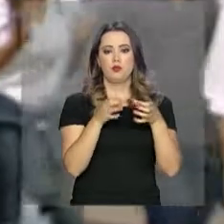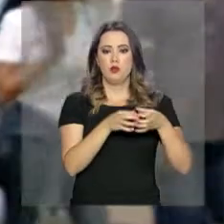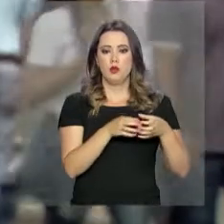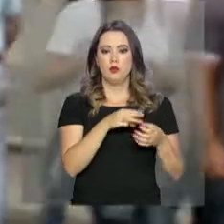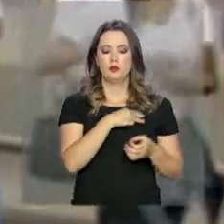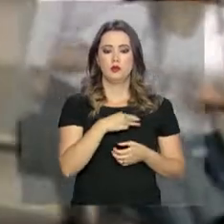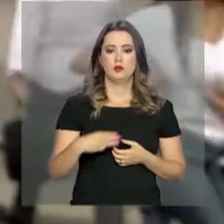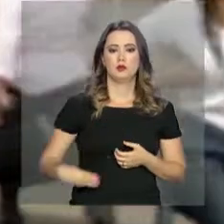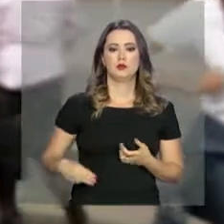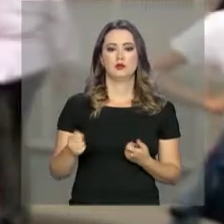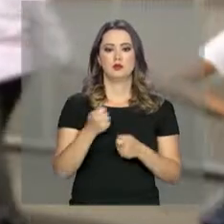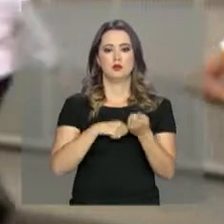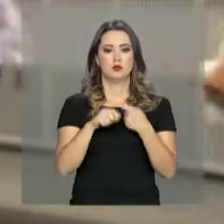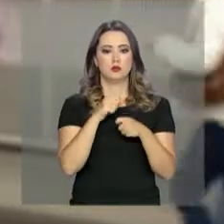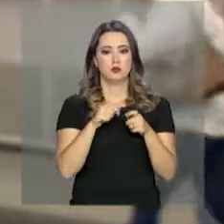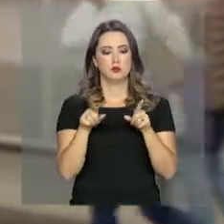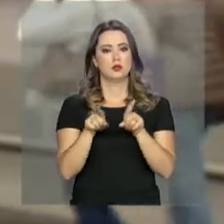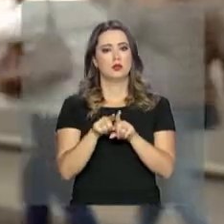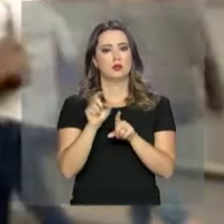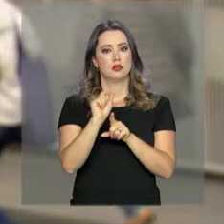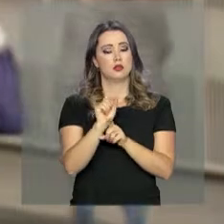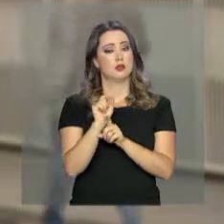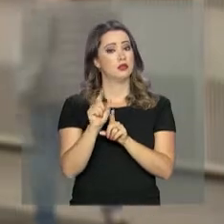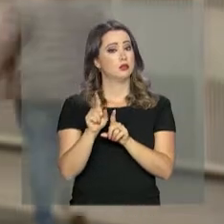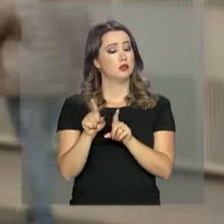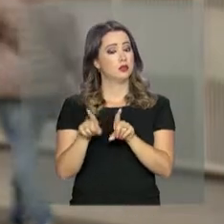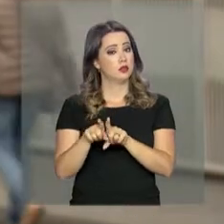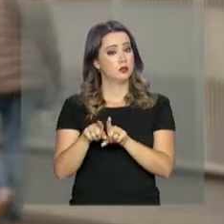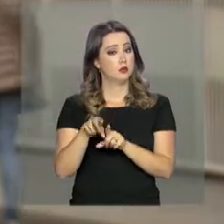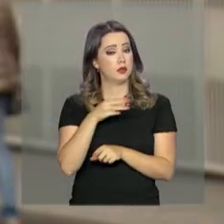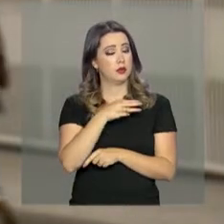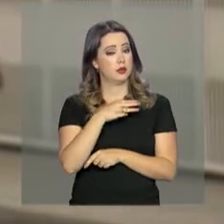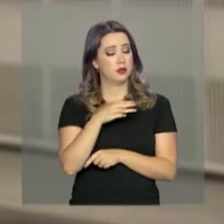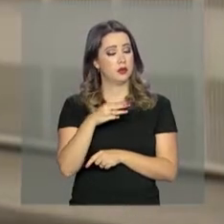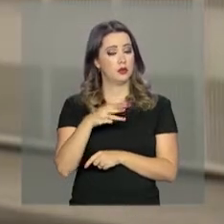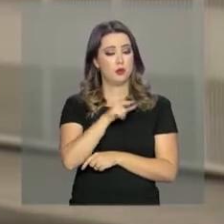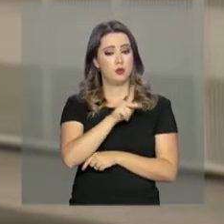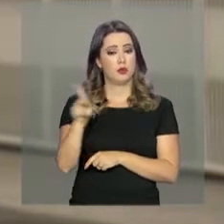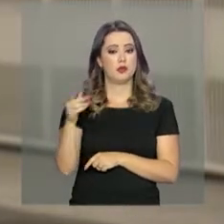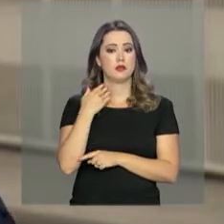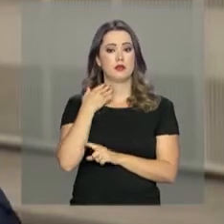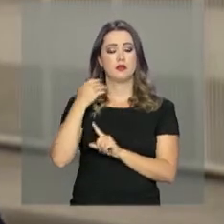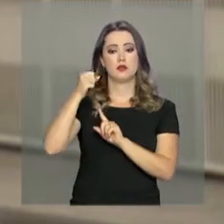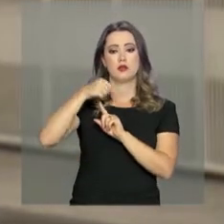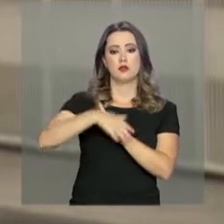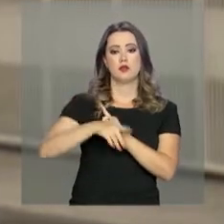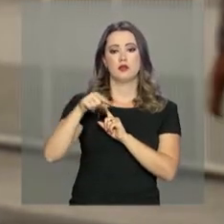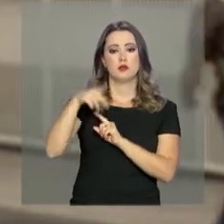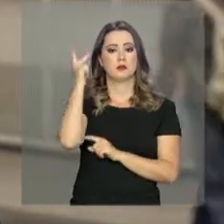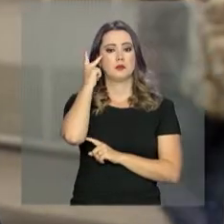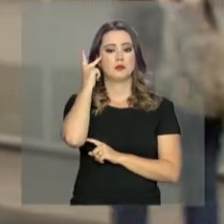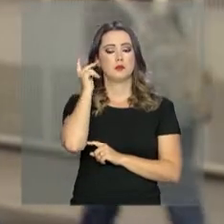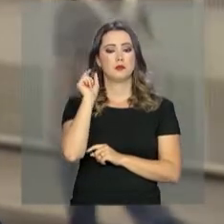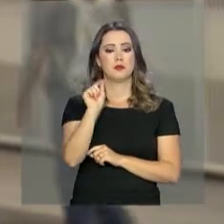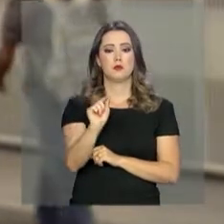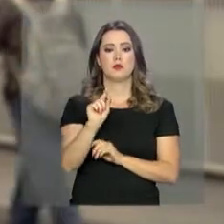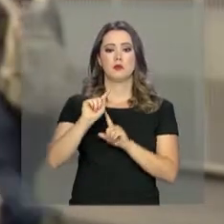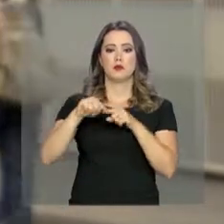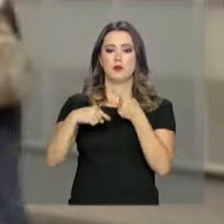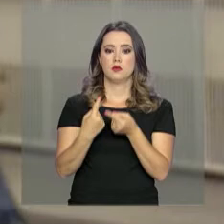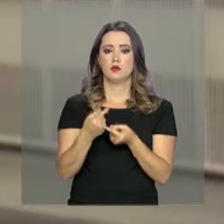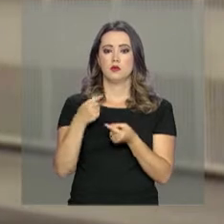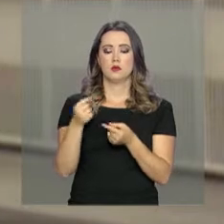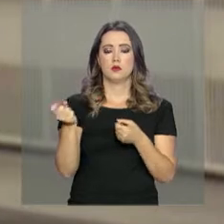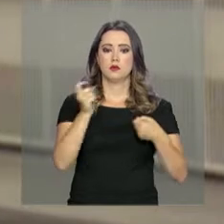fazenda eduardo guardia e com o presidente do banco central ilan goldfajn aqui em são paulo e em seguida